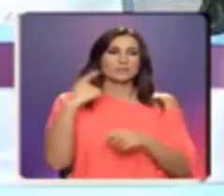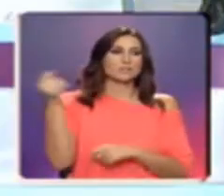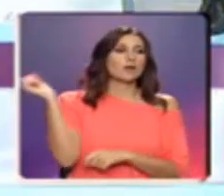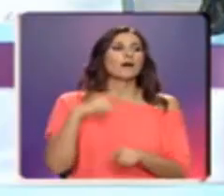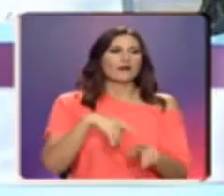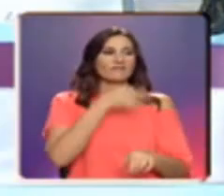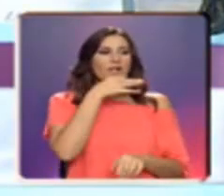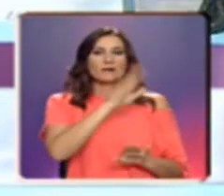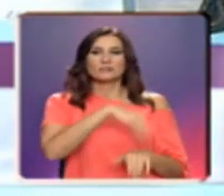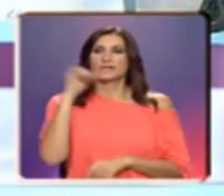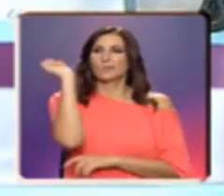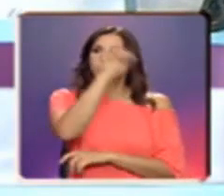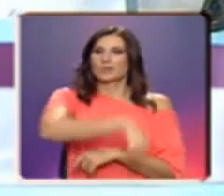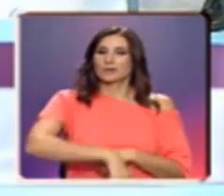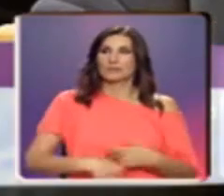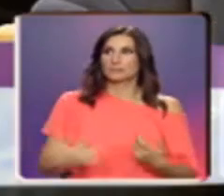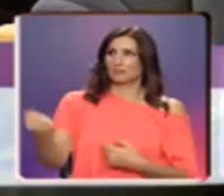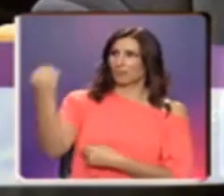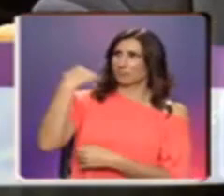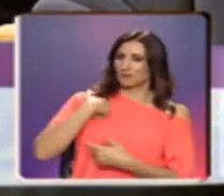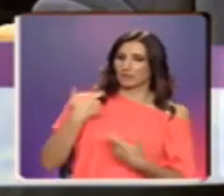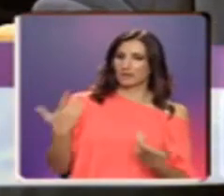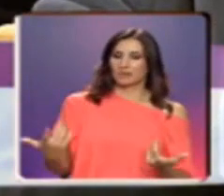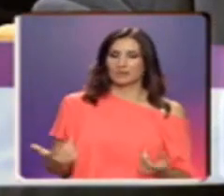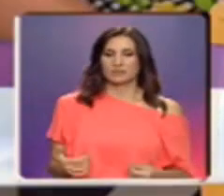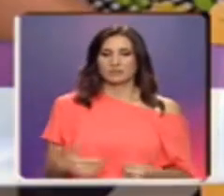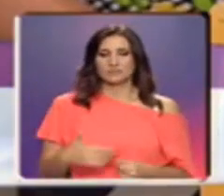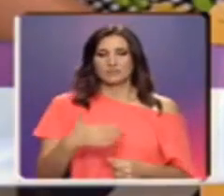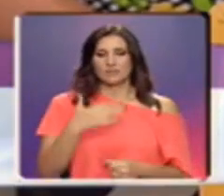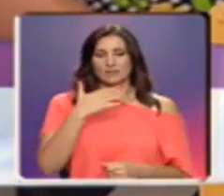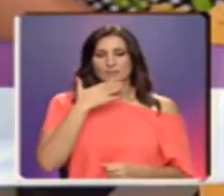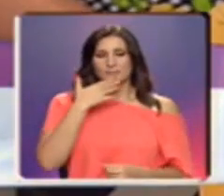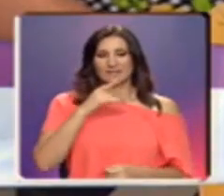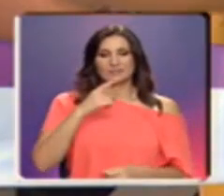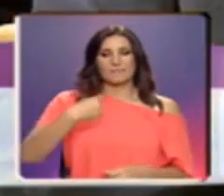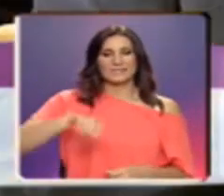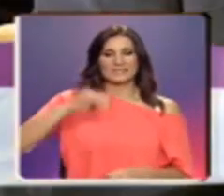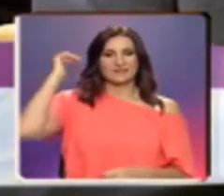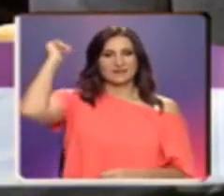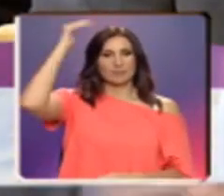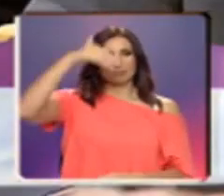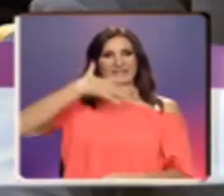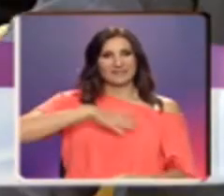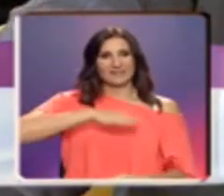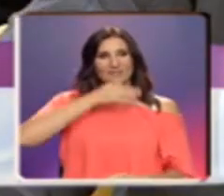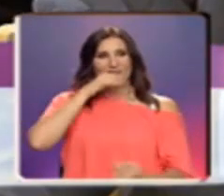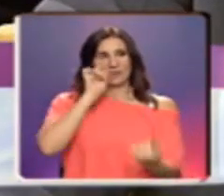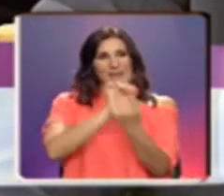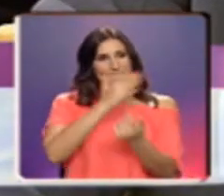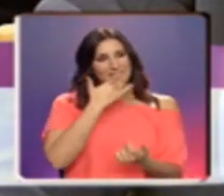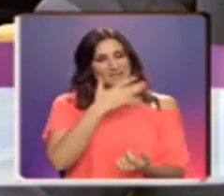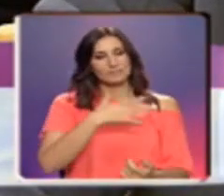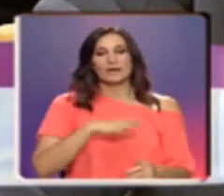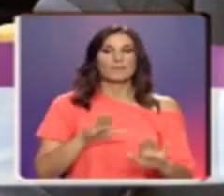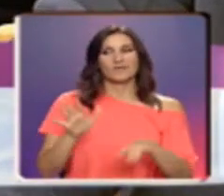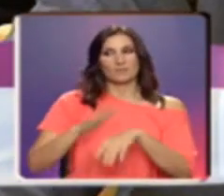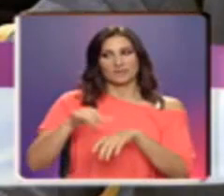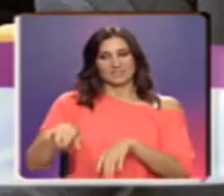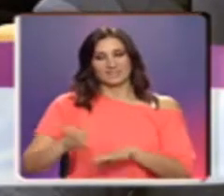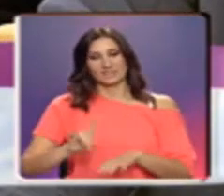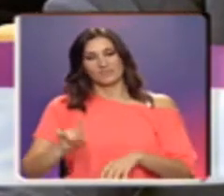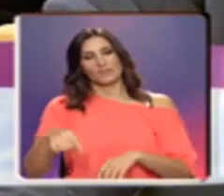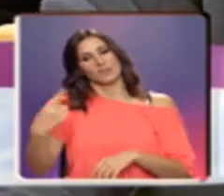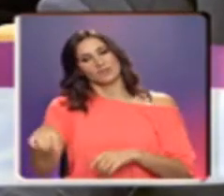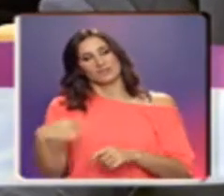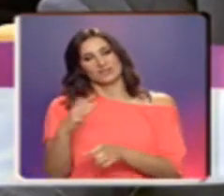Nenhuma. Passei até a audiência e pede ao Presidente da República. É verdade, mas não não foi por causa da bipolarização, foram de